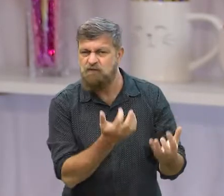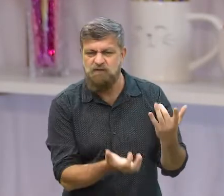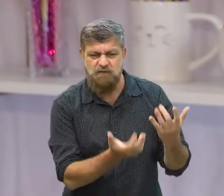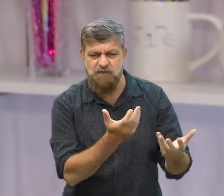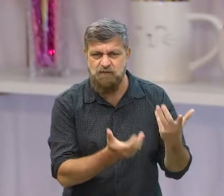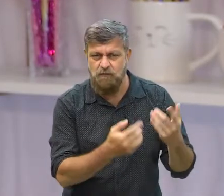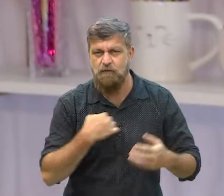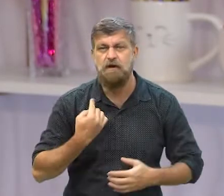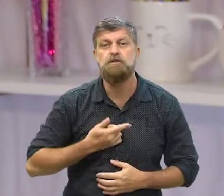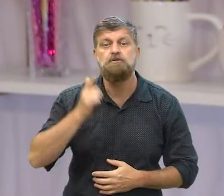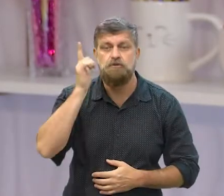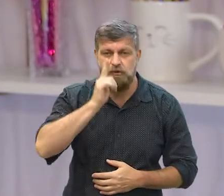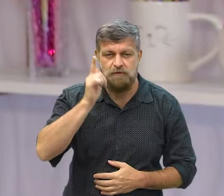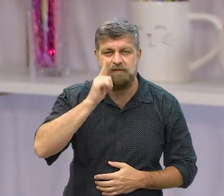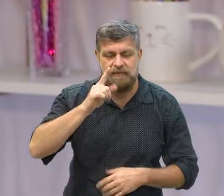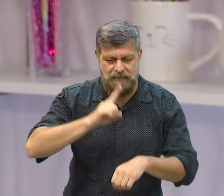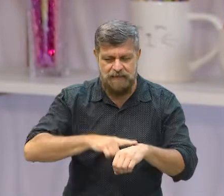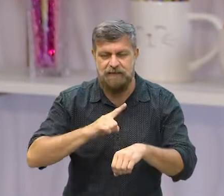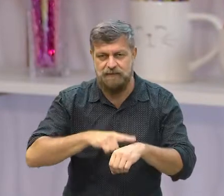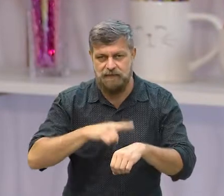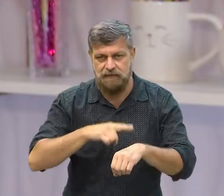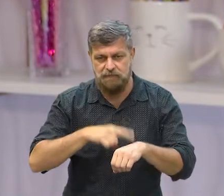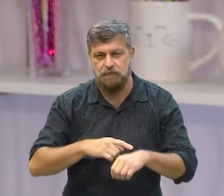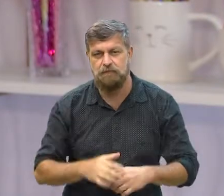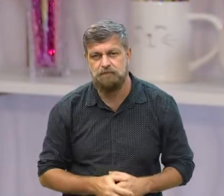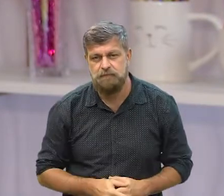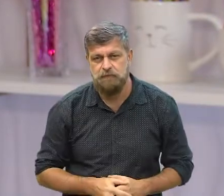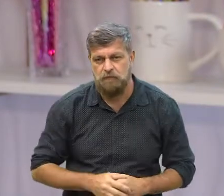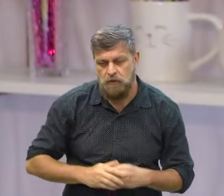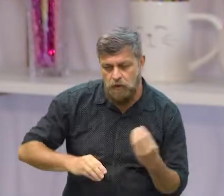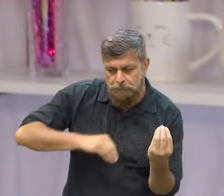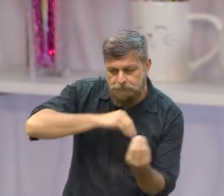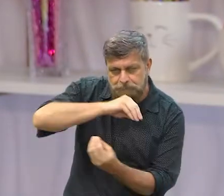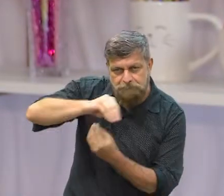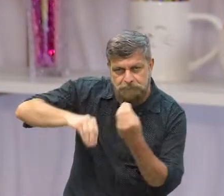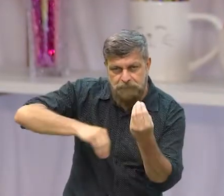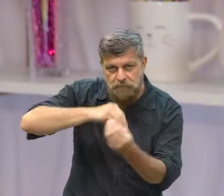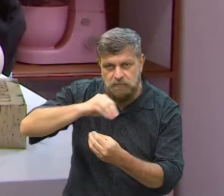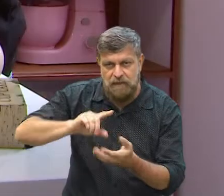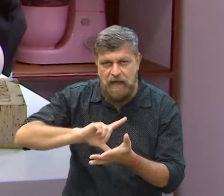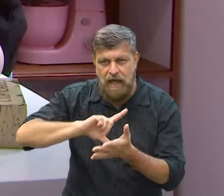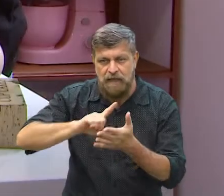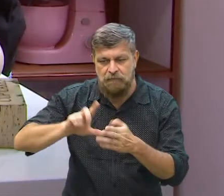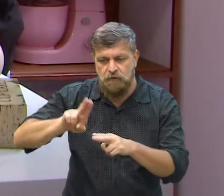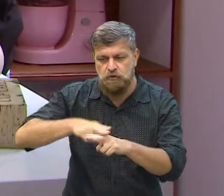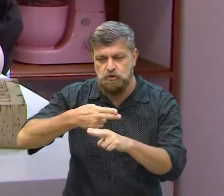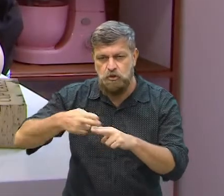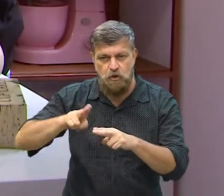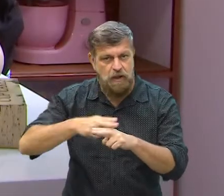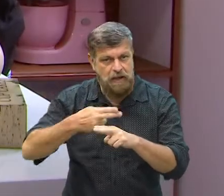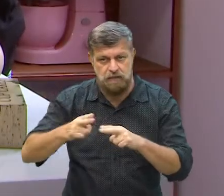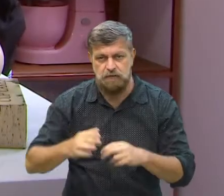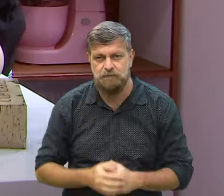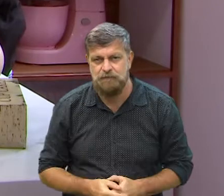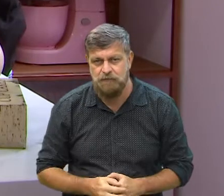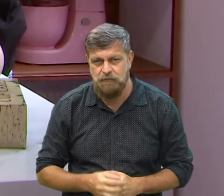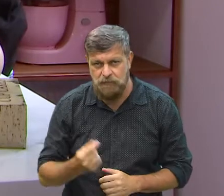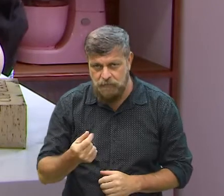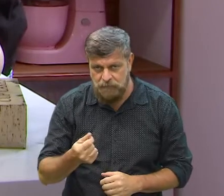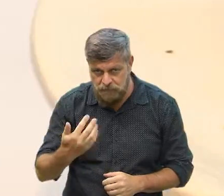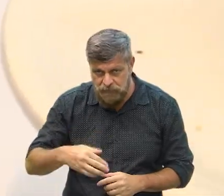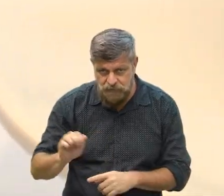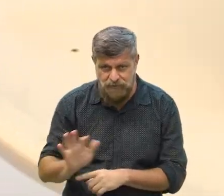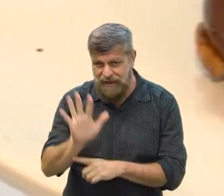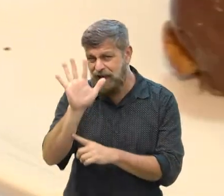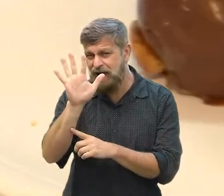gente consegue aí ganhar tempo com isso. Só misturar os ingredientes e banhar no chocolate. Pati, é uma receita cara?